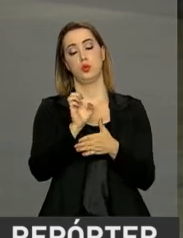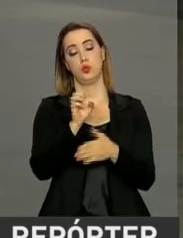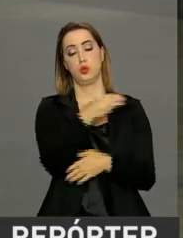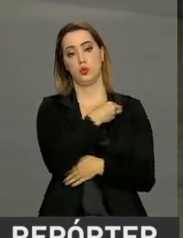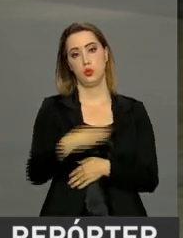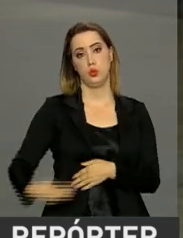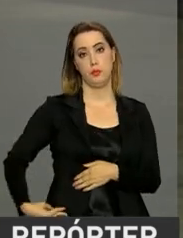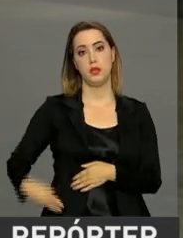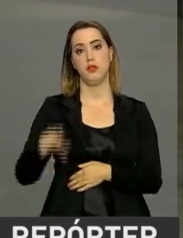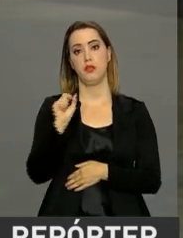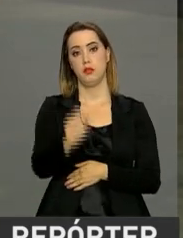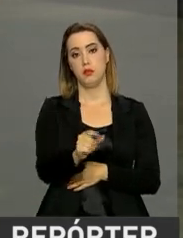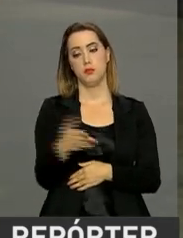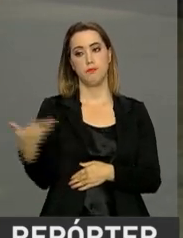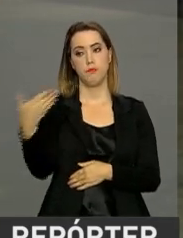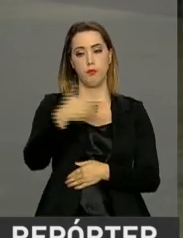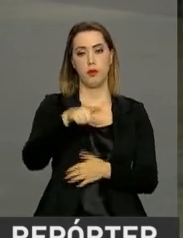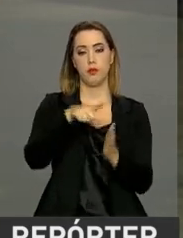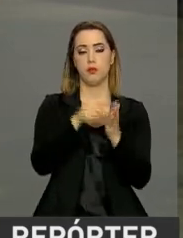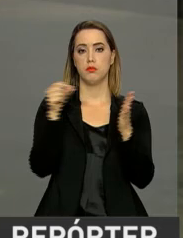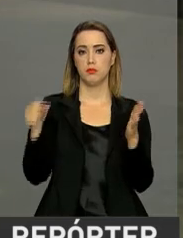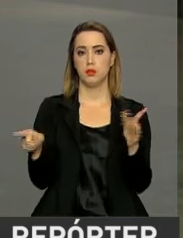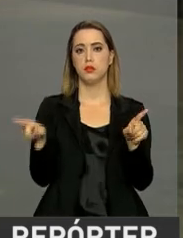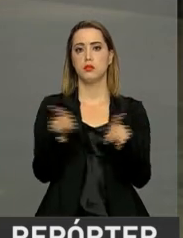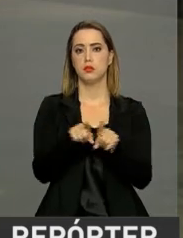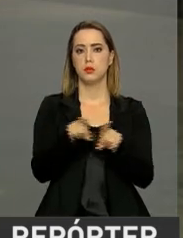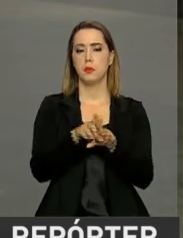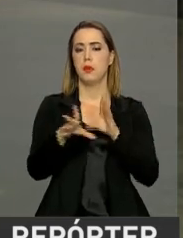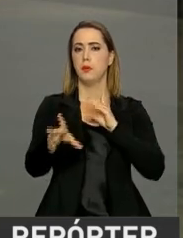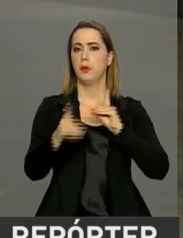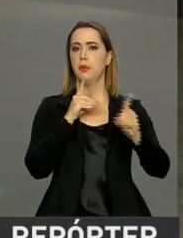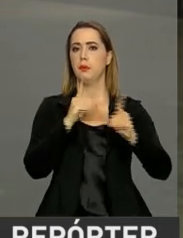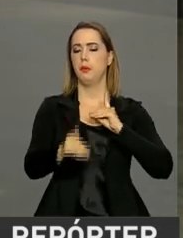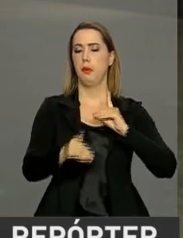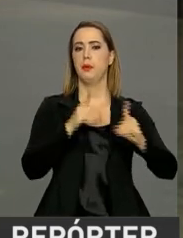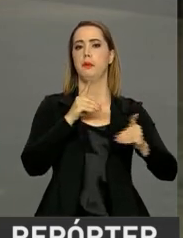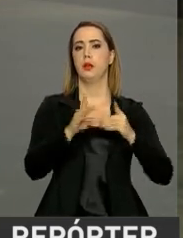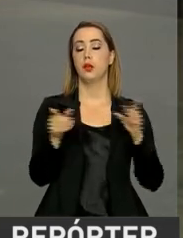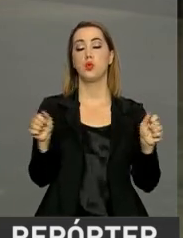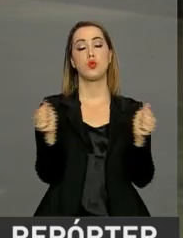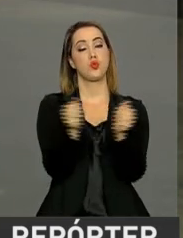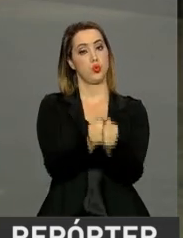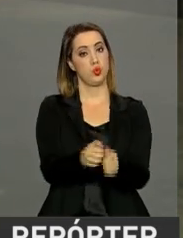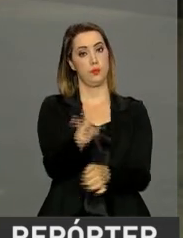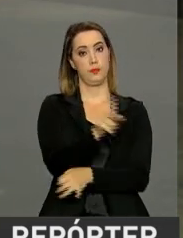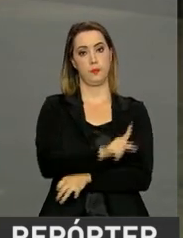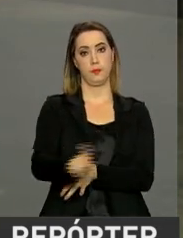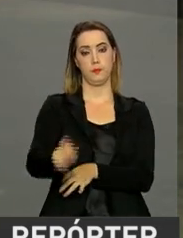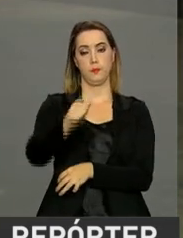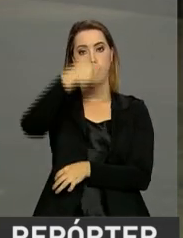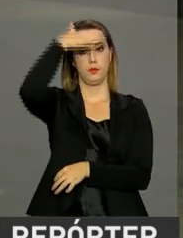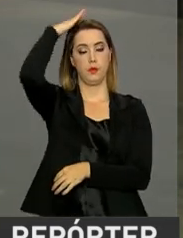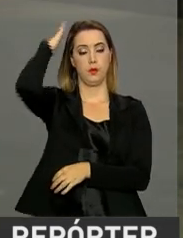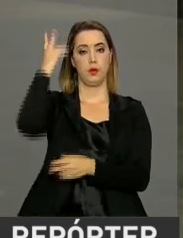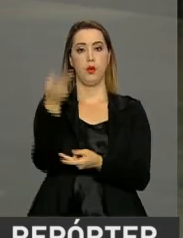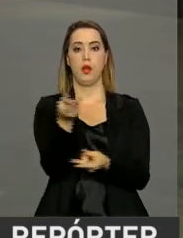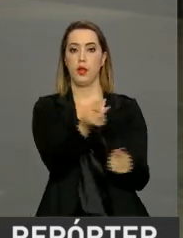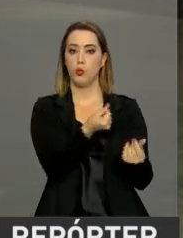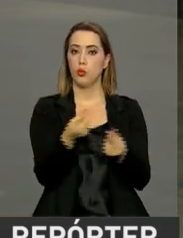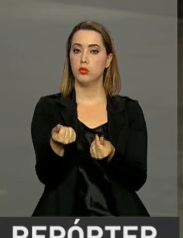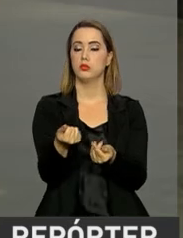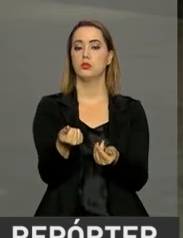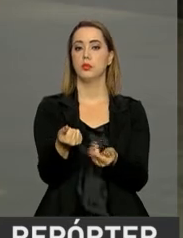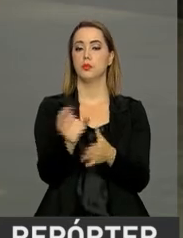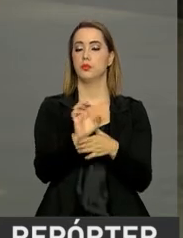depois aqui ao Palácio do Planalto para também discutir com o presidente Michel Temer a situação financeira dos